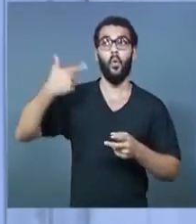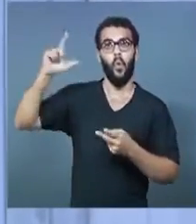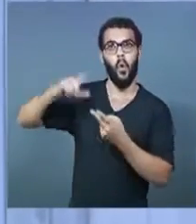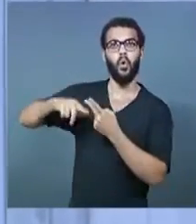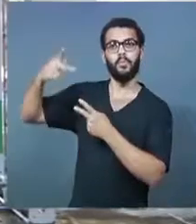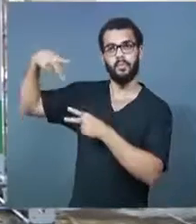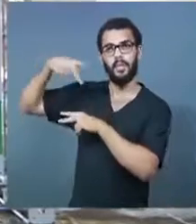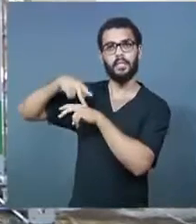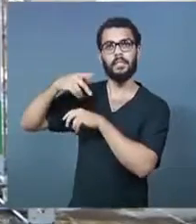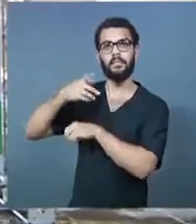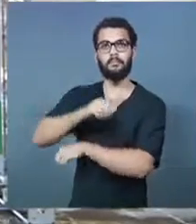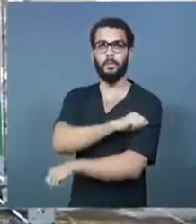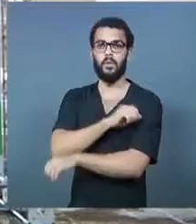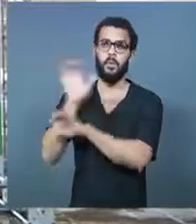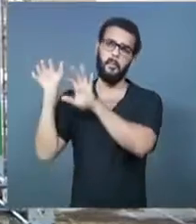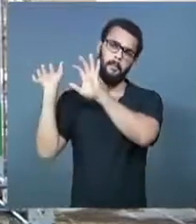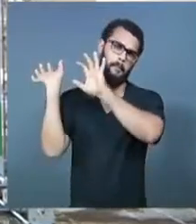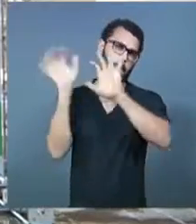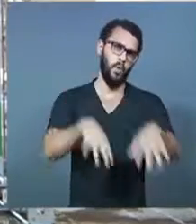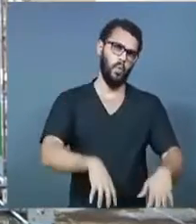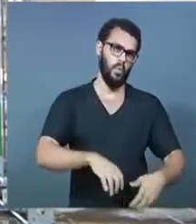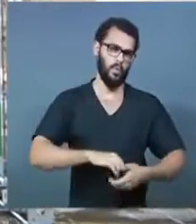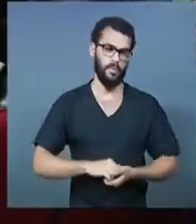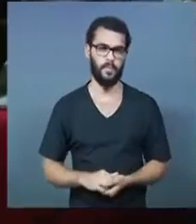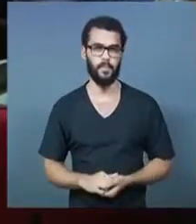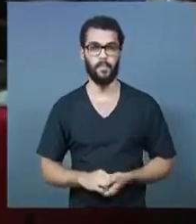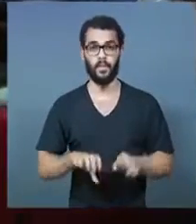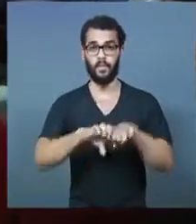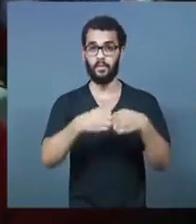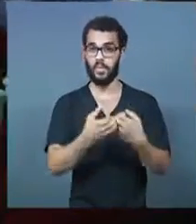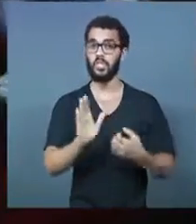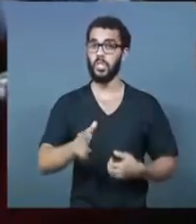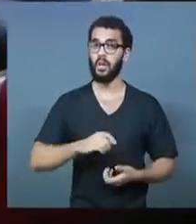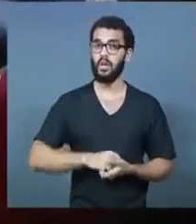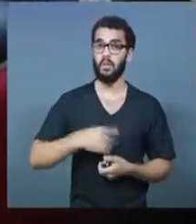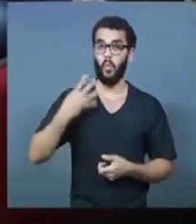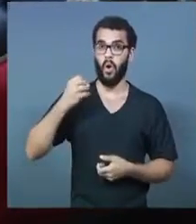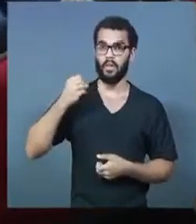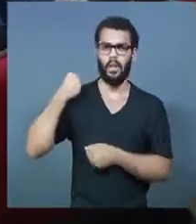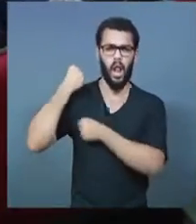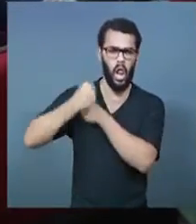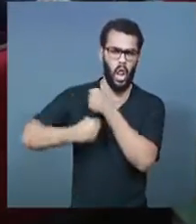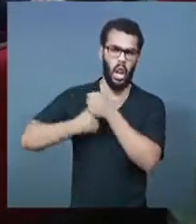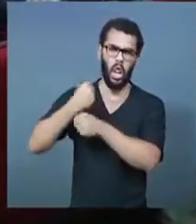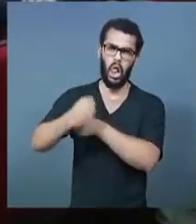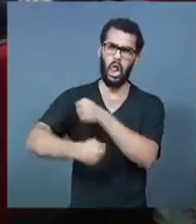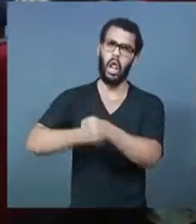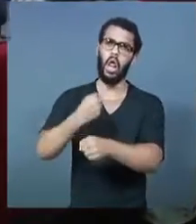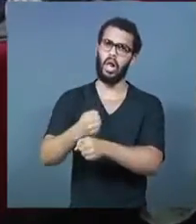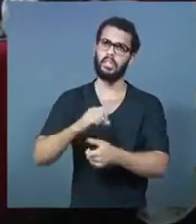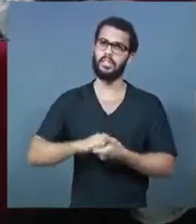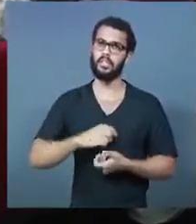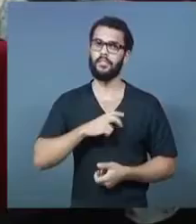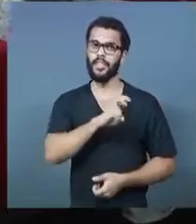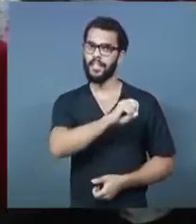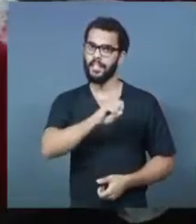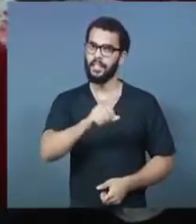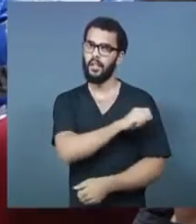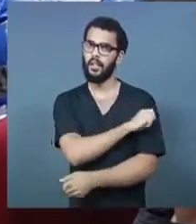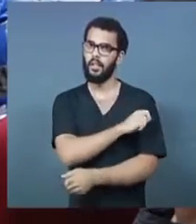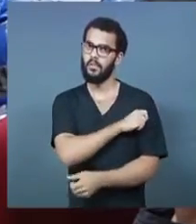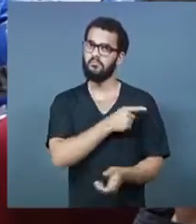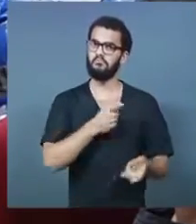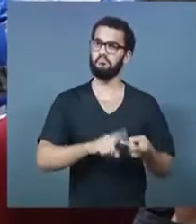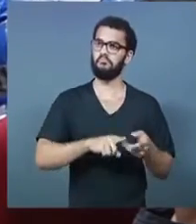Veja. O evento, realizado há 40 anos, reuniu cerca de 500 estudantes e pesquisadores nos auditórios da